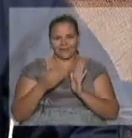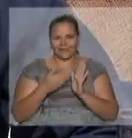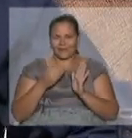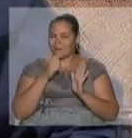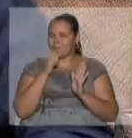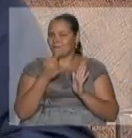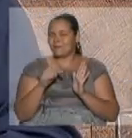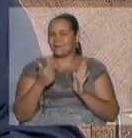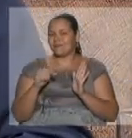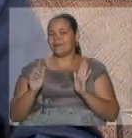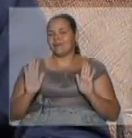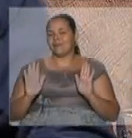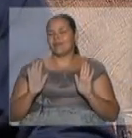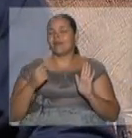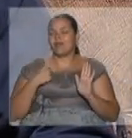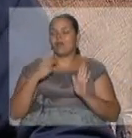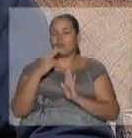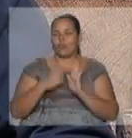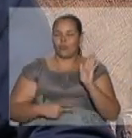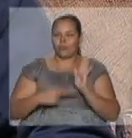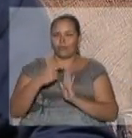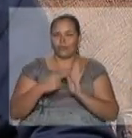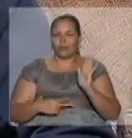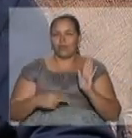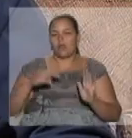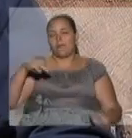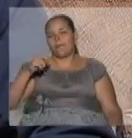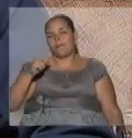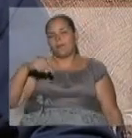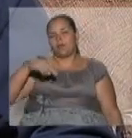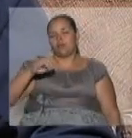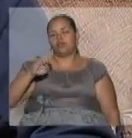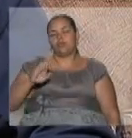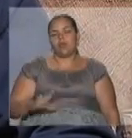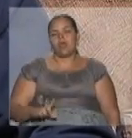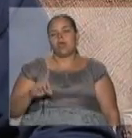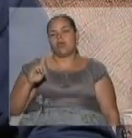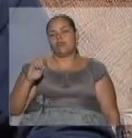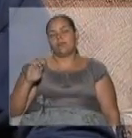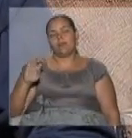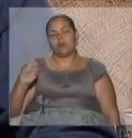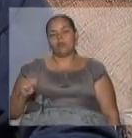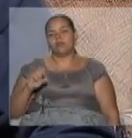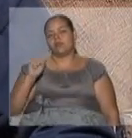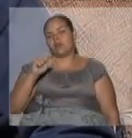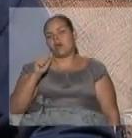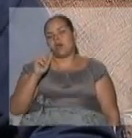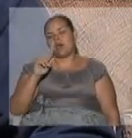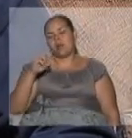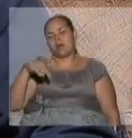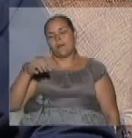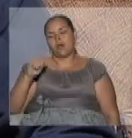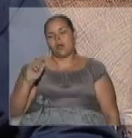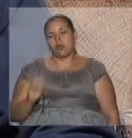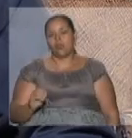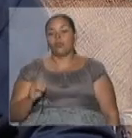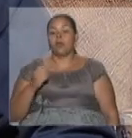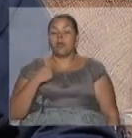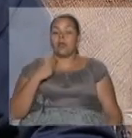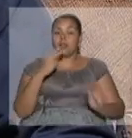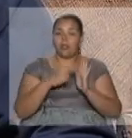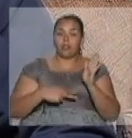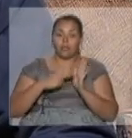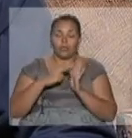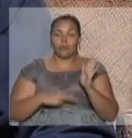recente, não. Porque não tem problema. Eu sou leitor de Manuel de Barros, de Saramago, mas confesso que a minha